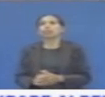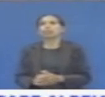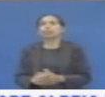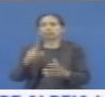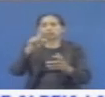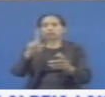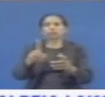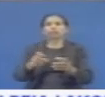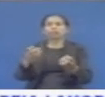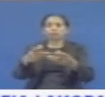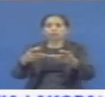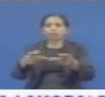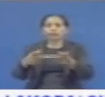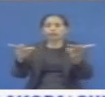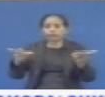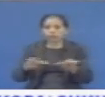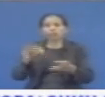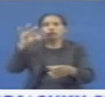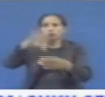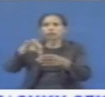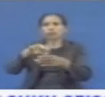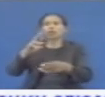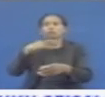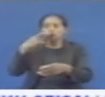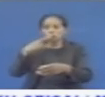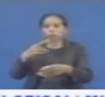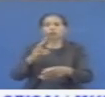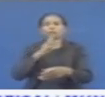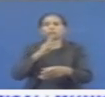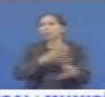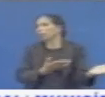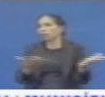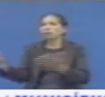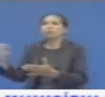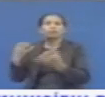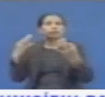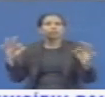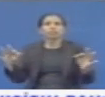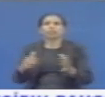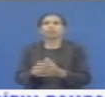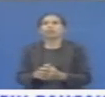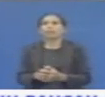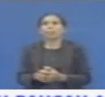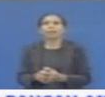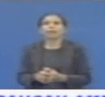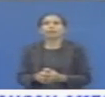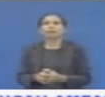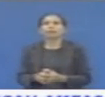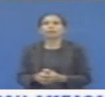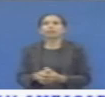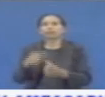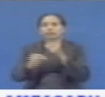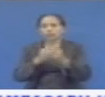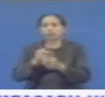utena tambane mak tenki tau barazing ide para atun ne bel satan ne diksir ni be natar sir ne sela e tinan